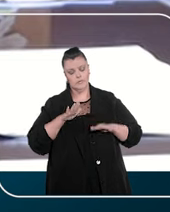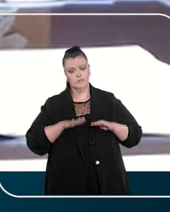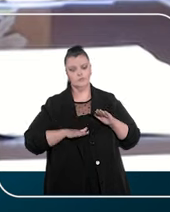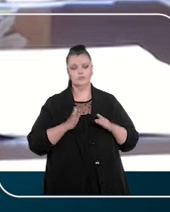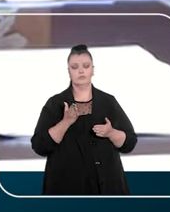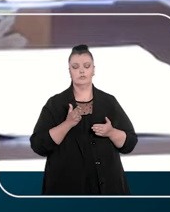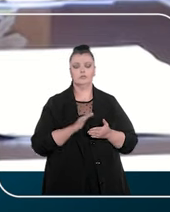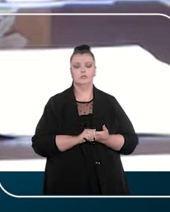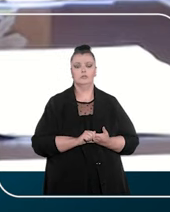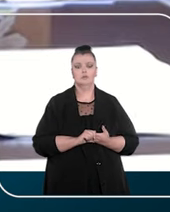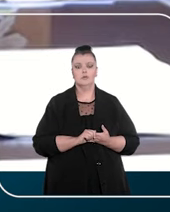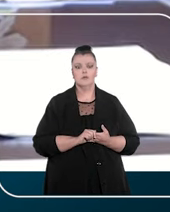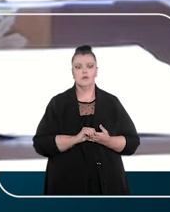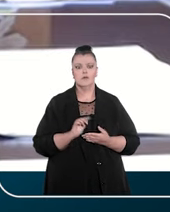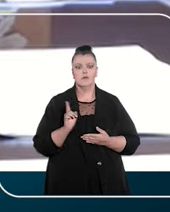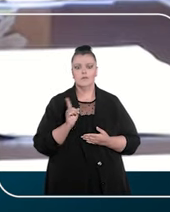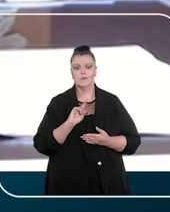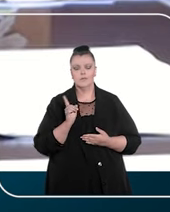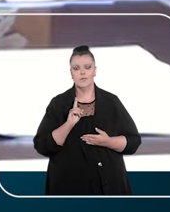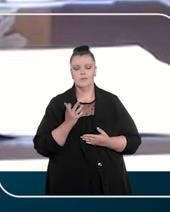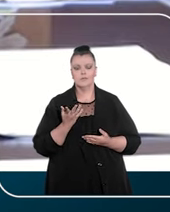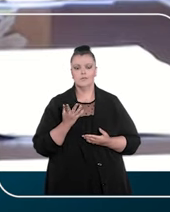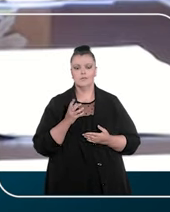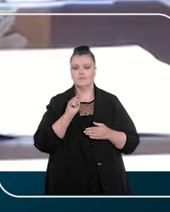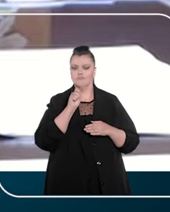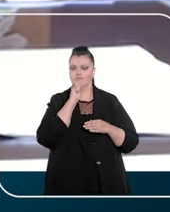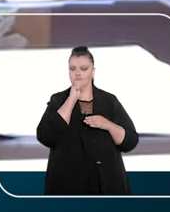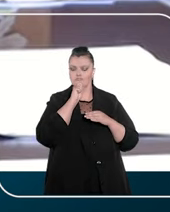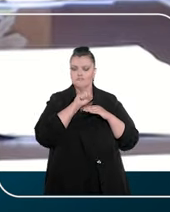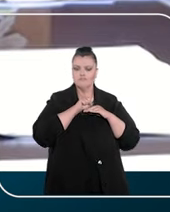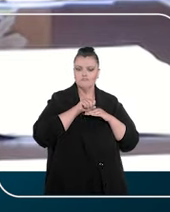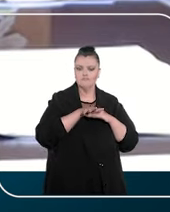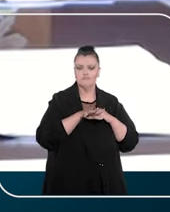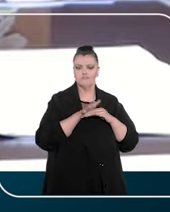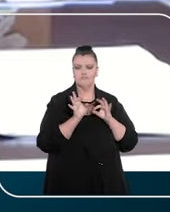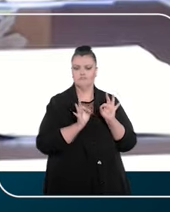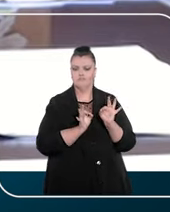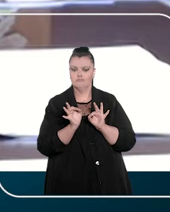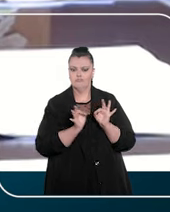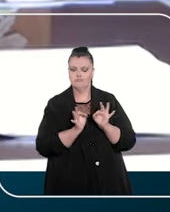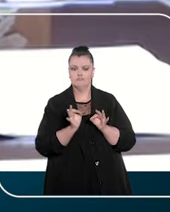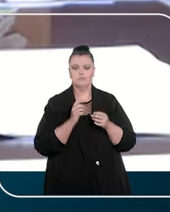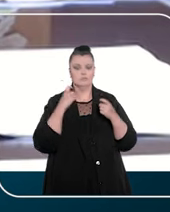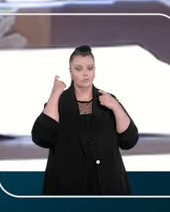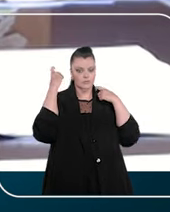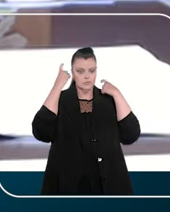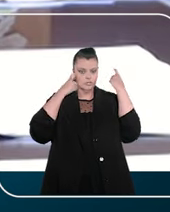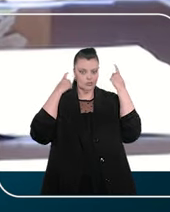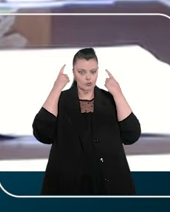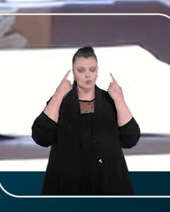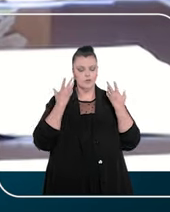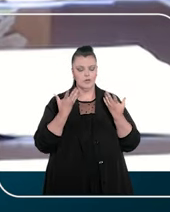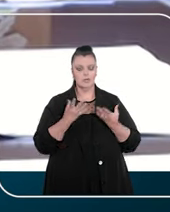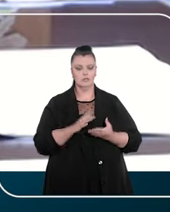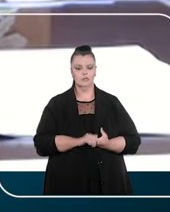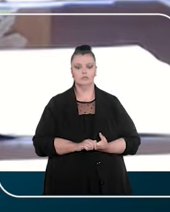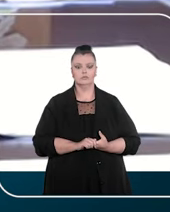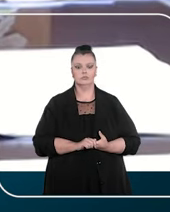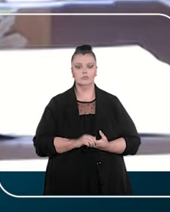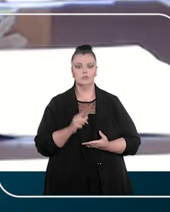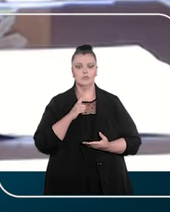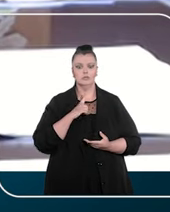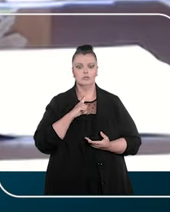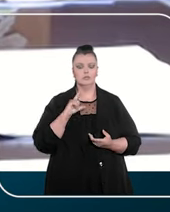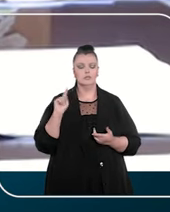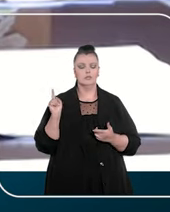não estão sendo bem direcionados, né? Nós estamos preocupados com isso. Essa questão foi levada à segunda